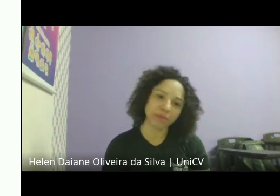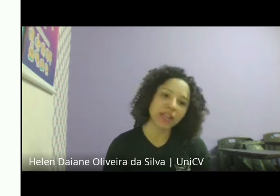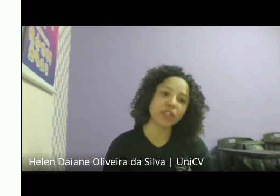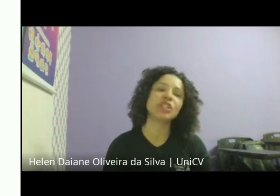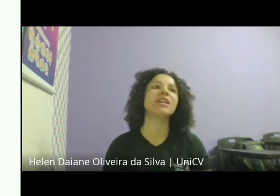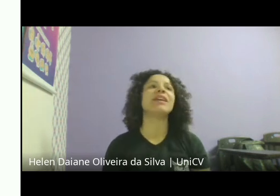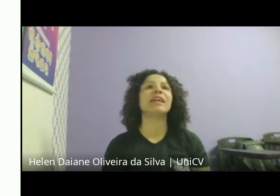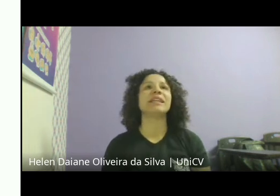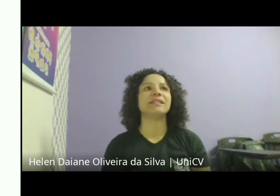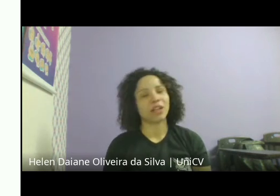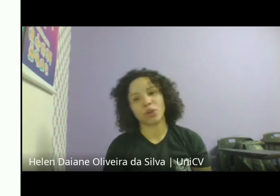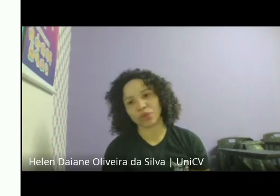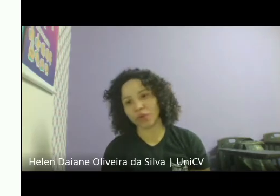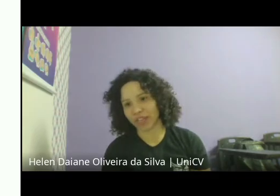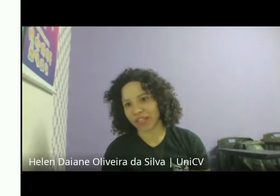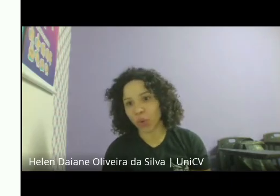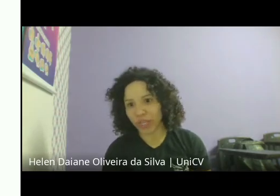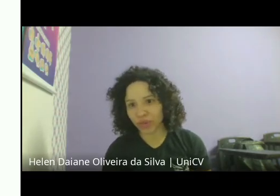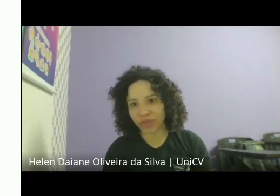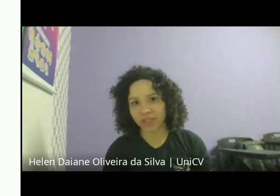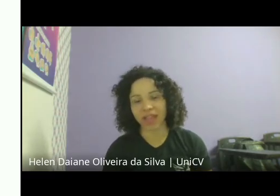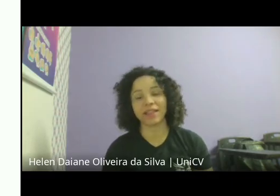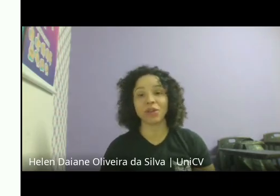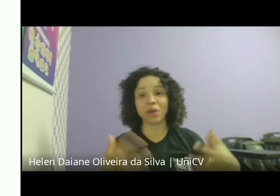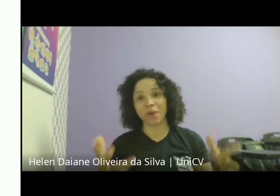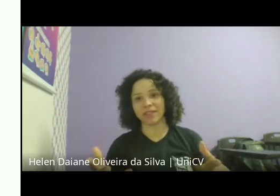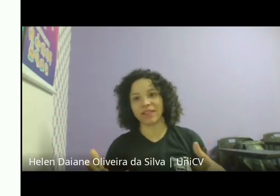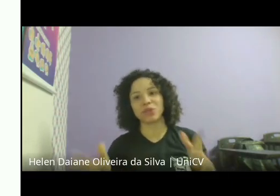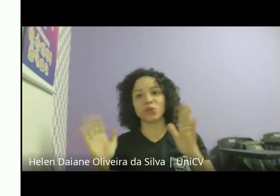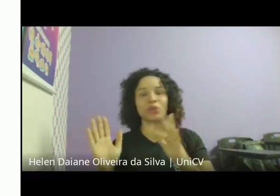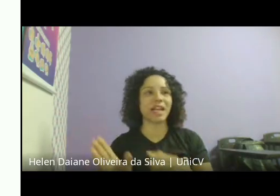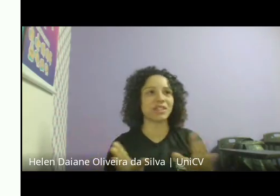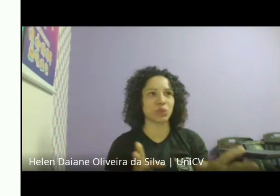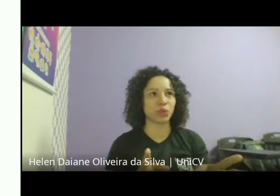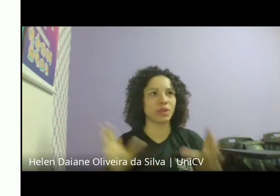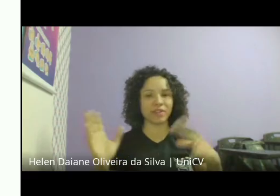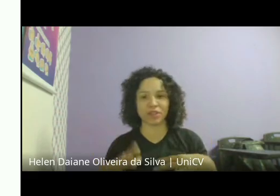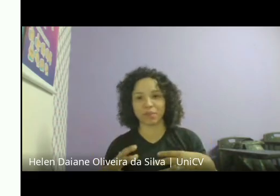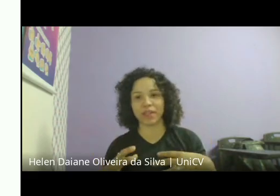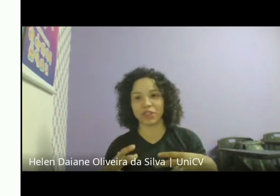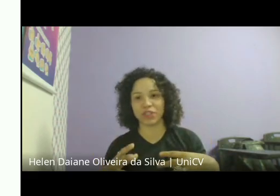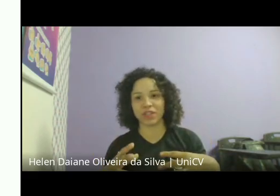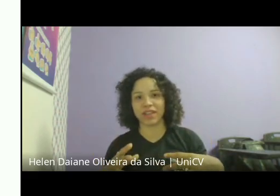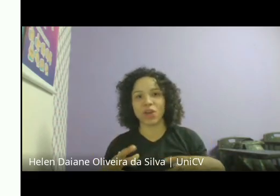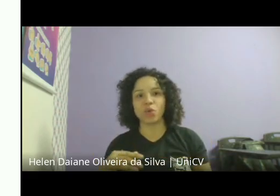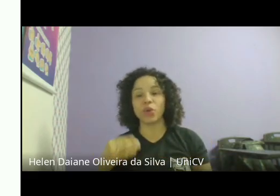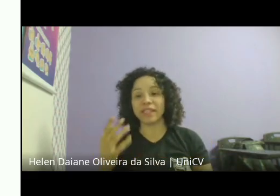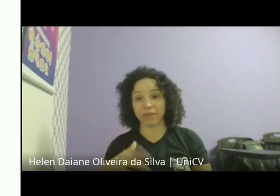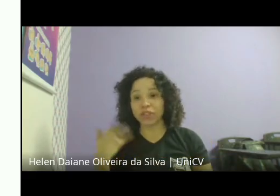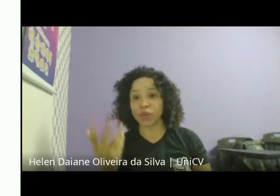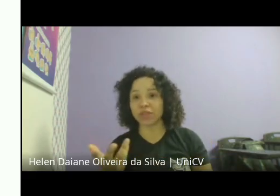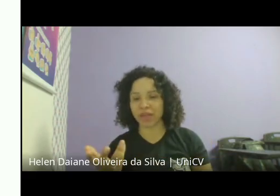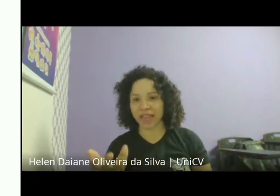fez o implante, ela começou a ouvir aqueles ruídos. Aí tem outra coisa, né? Se o surdo nasce surdo e ele faz o implante, o